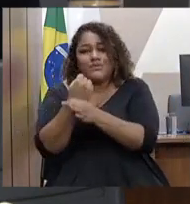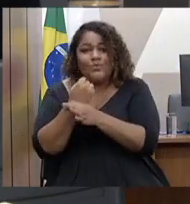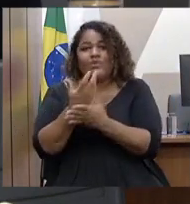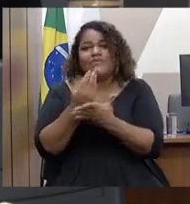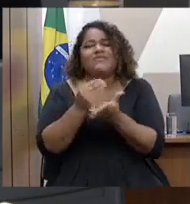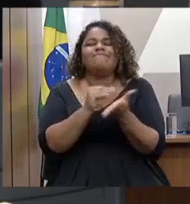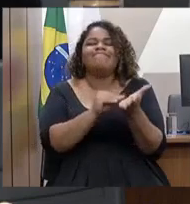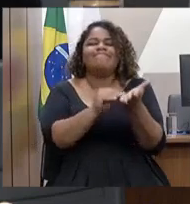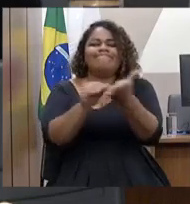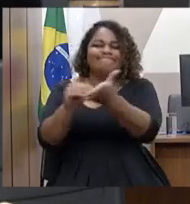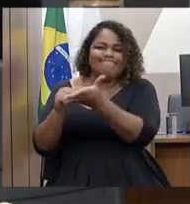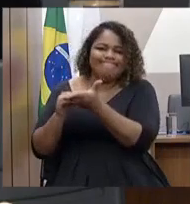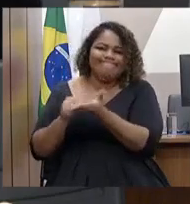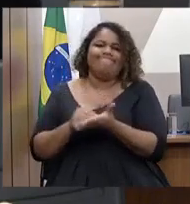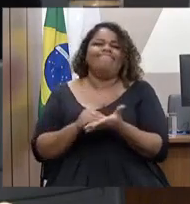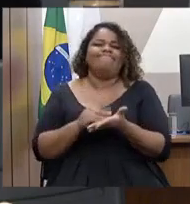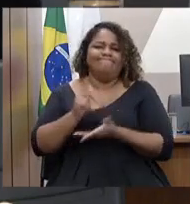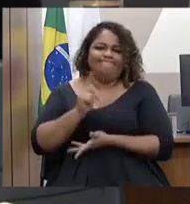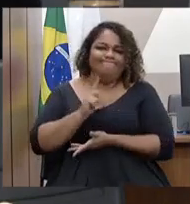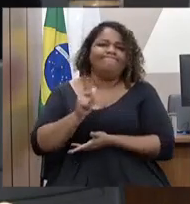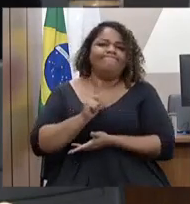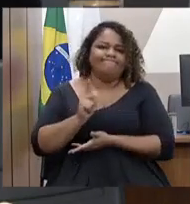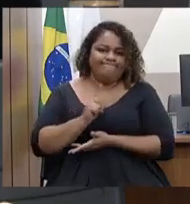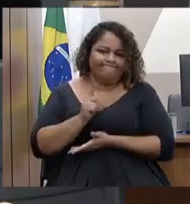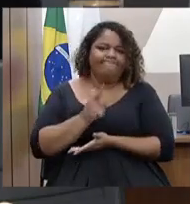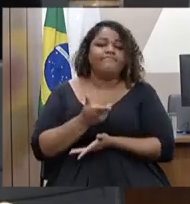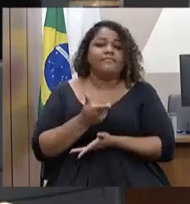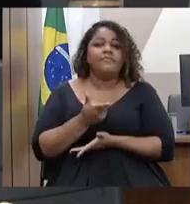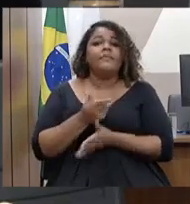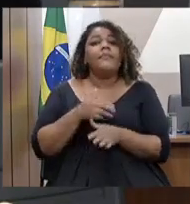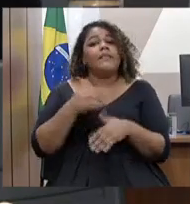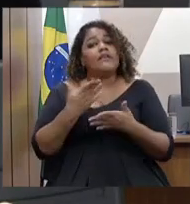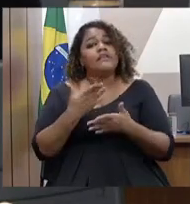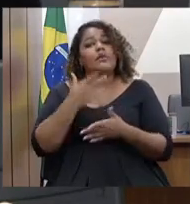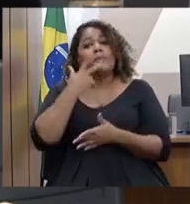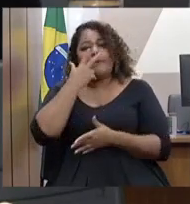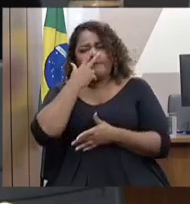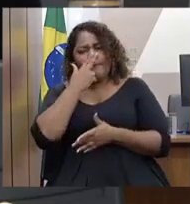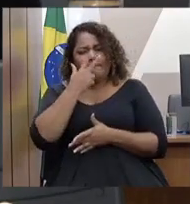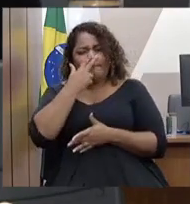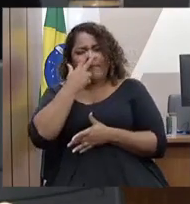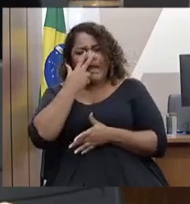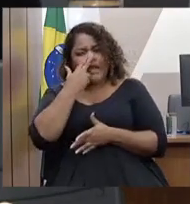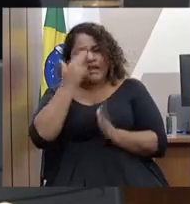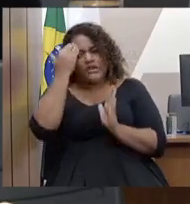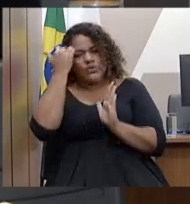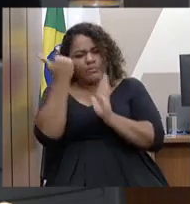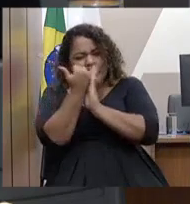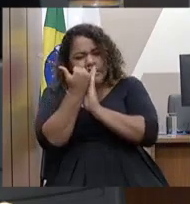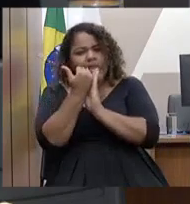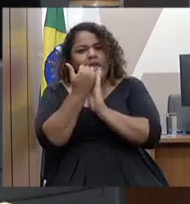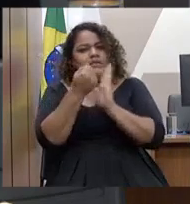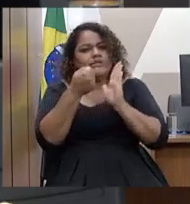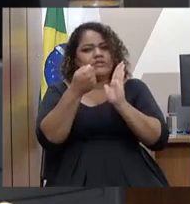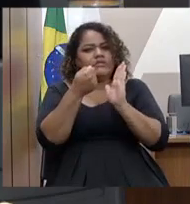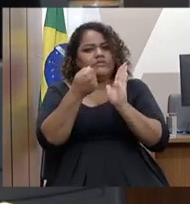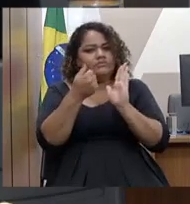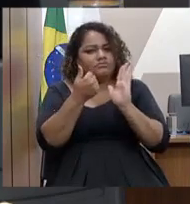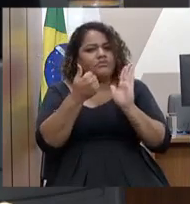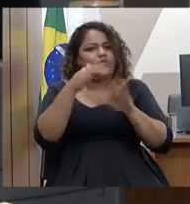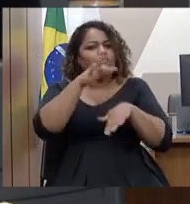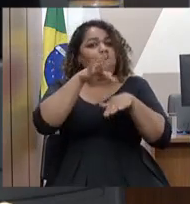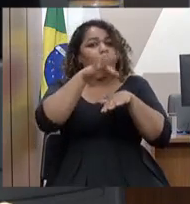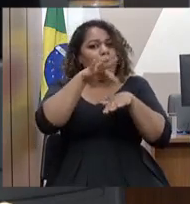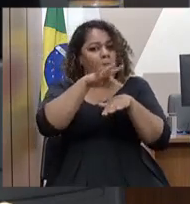essa essa compra de forma formal as obrigações mas quando na prática a gente vai ver